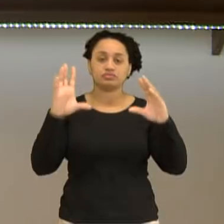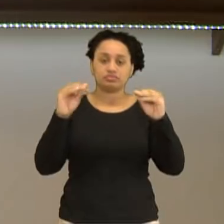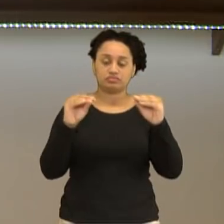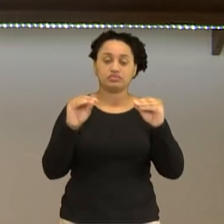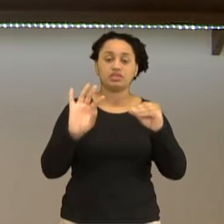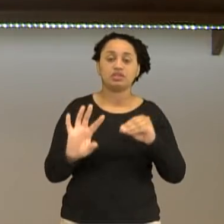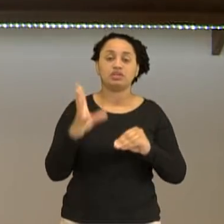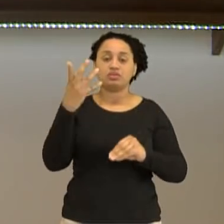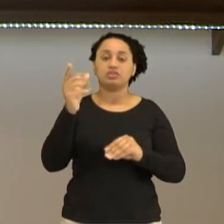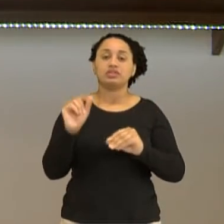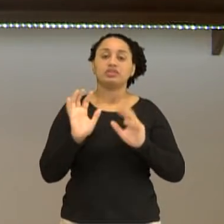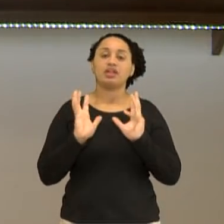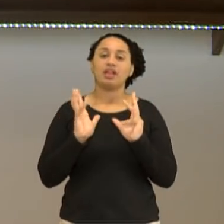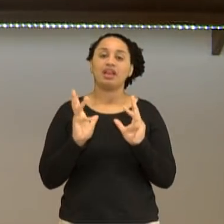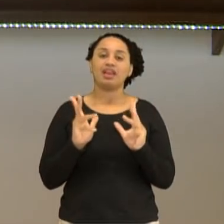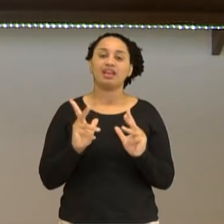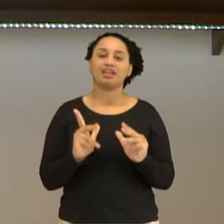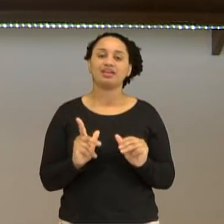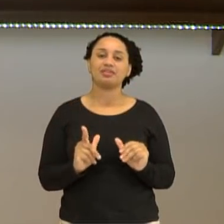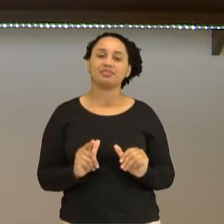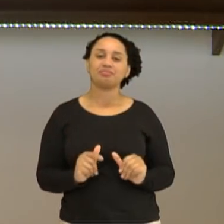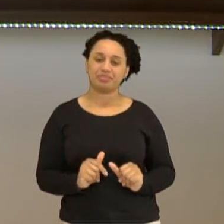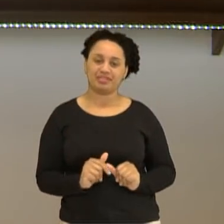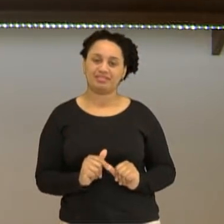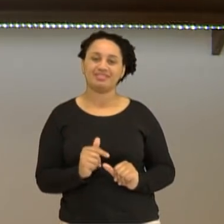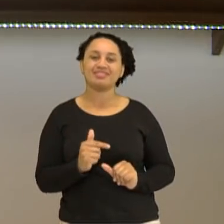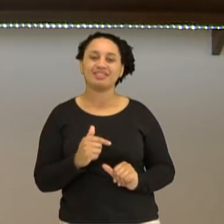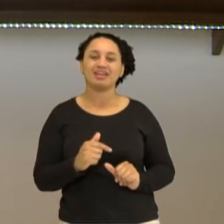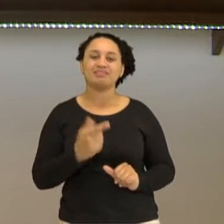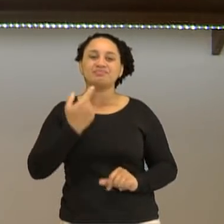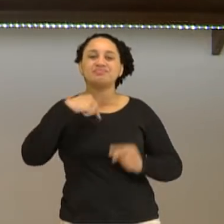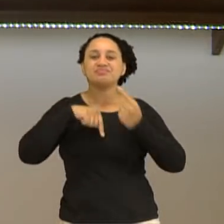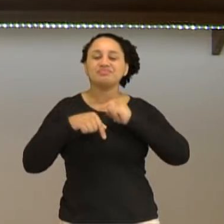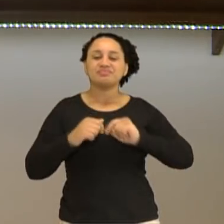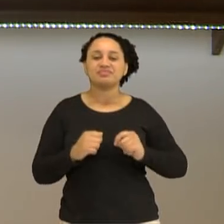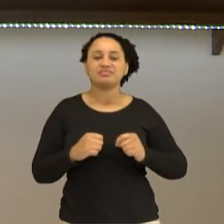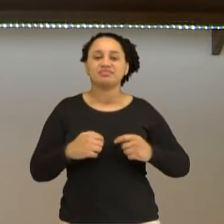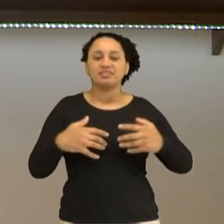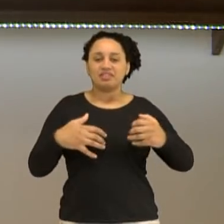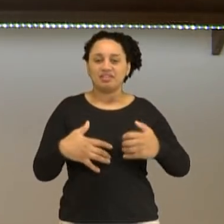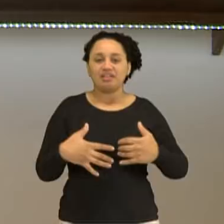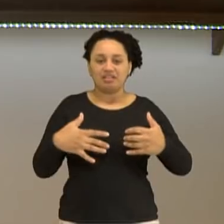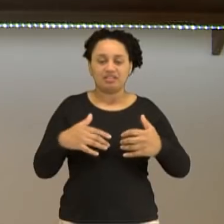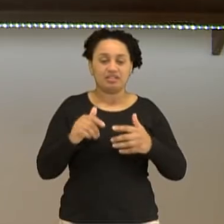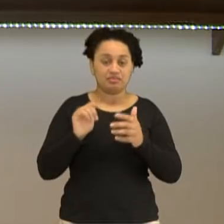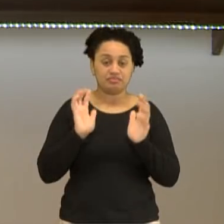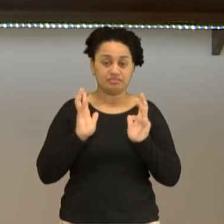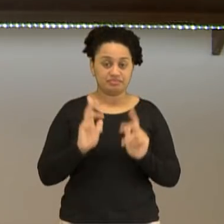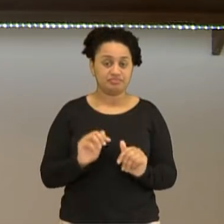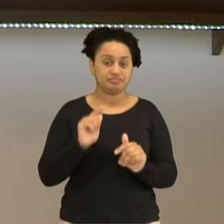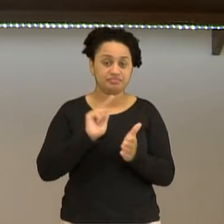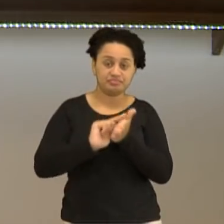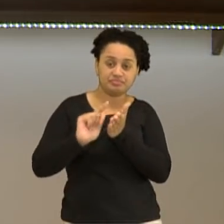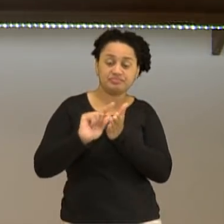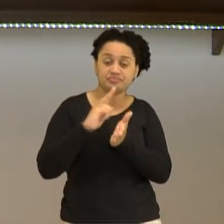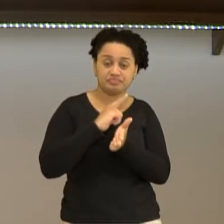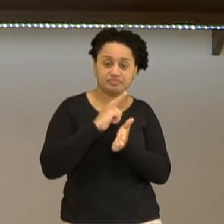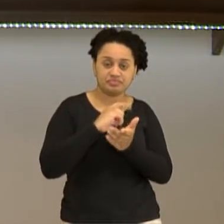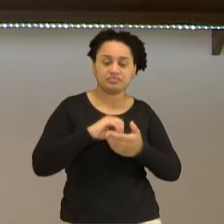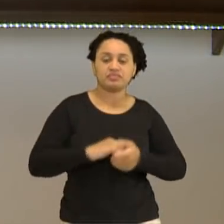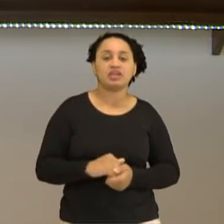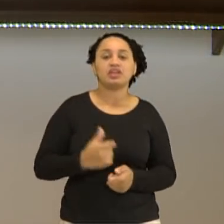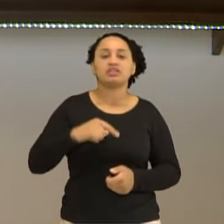a higiene respiratória, a higiene brônquica. O que acontece? Nós temos um sistema que é chamado sistema